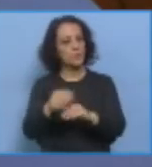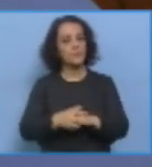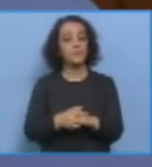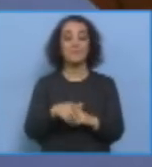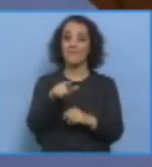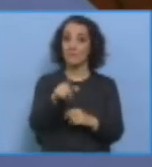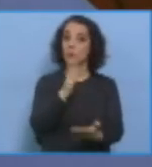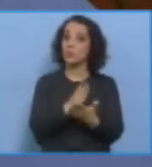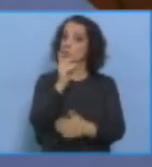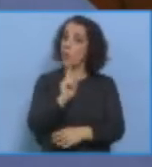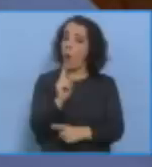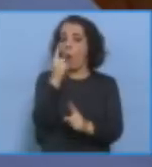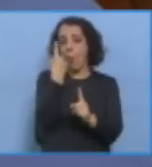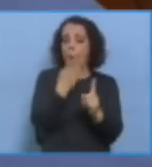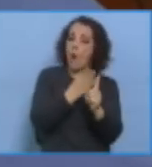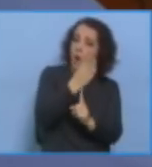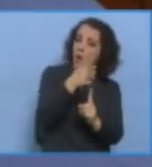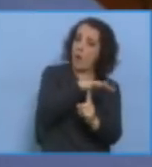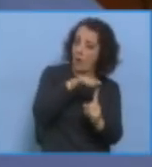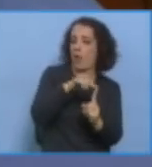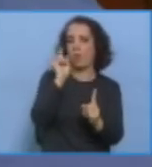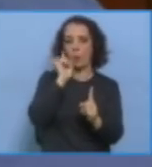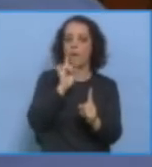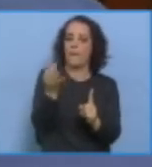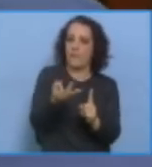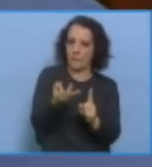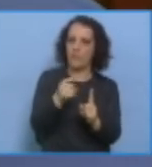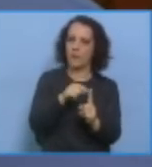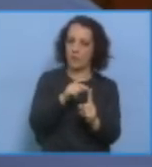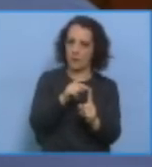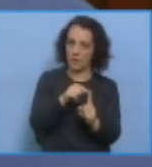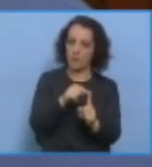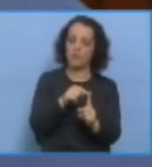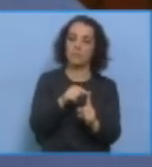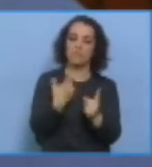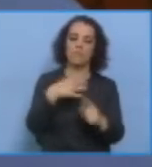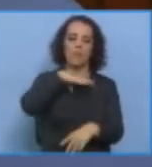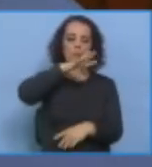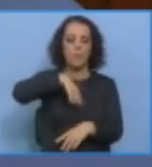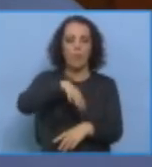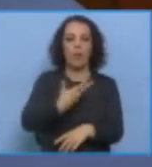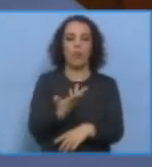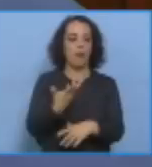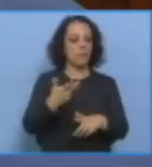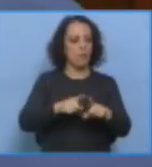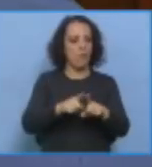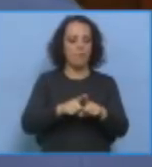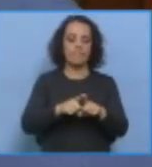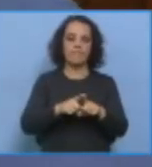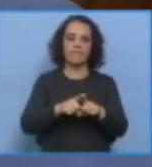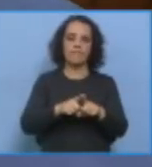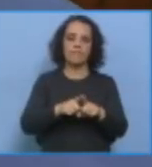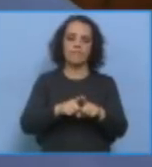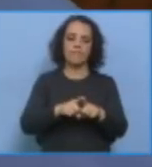só, esse é um deles, e é um muito importante, pelo qual as famílias se hão de ter